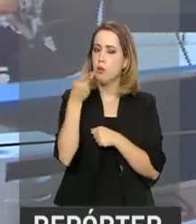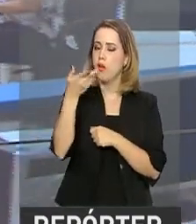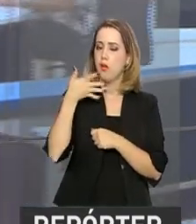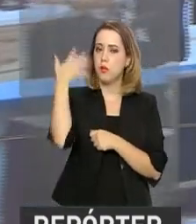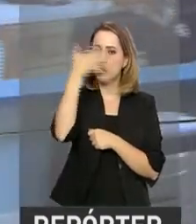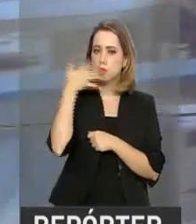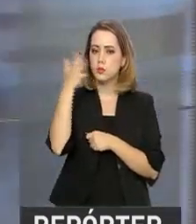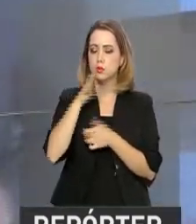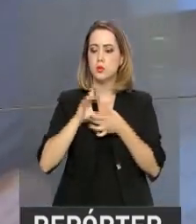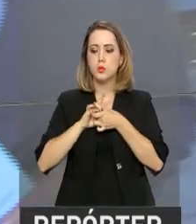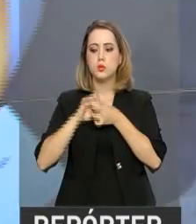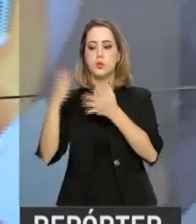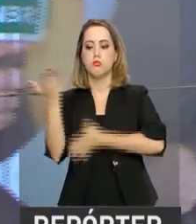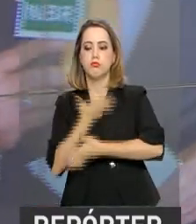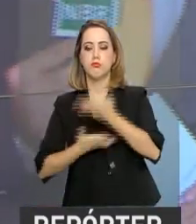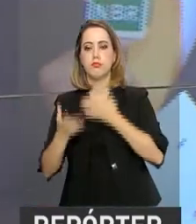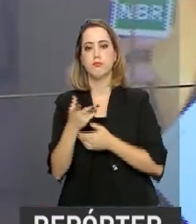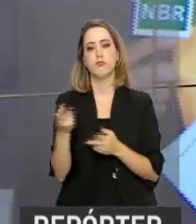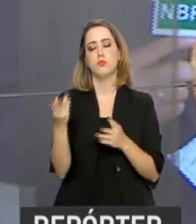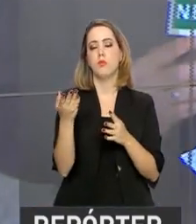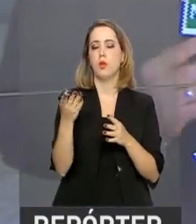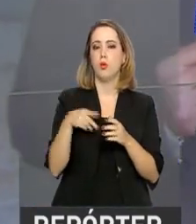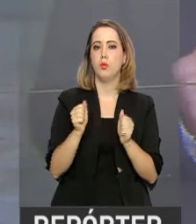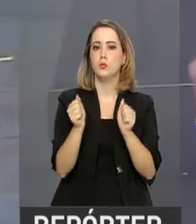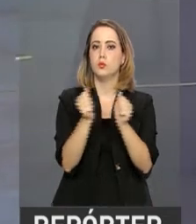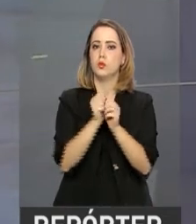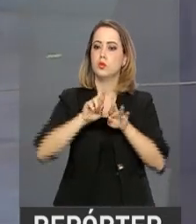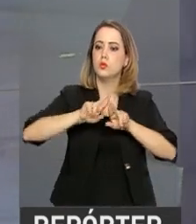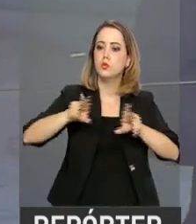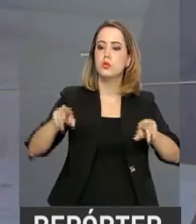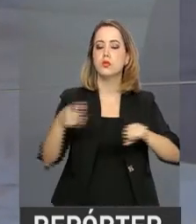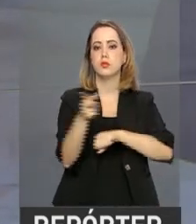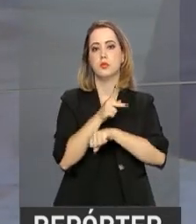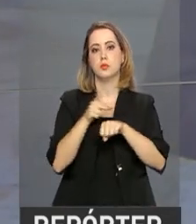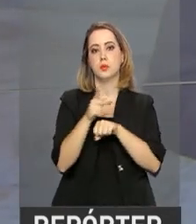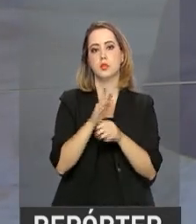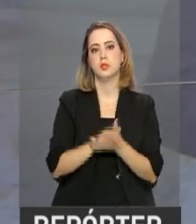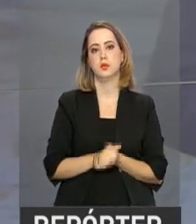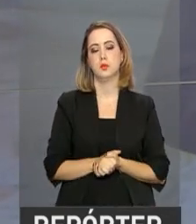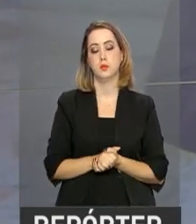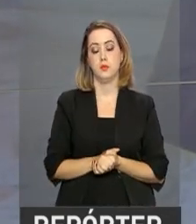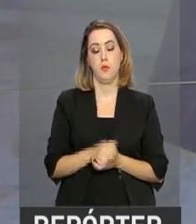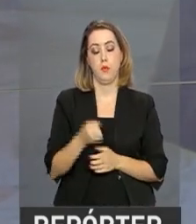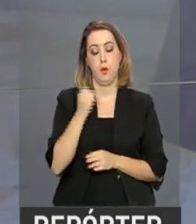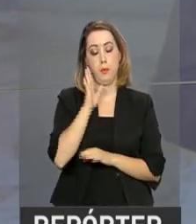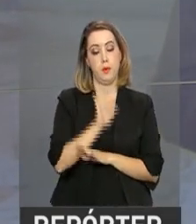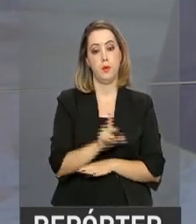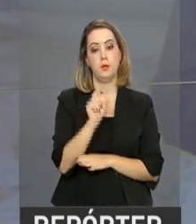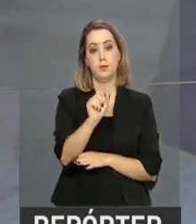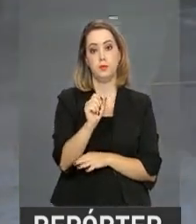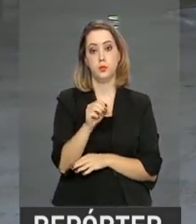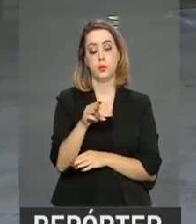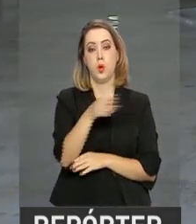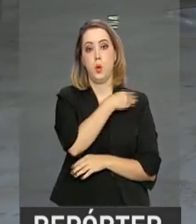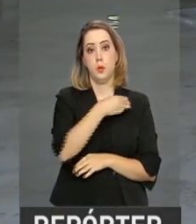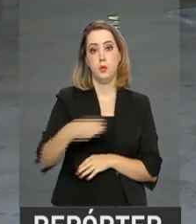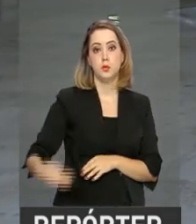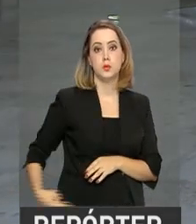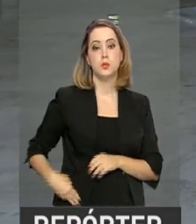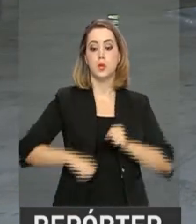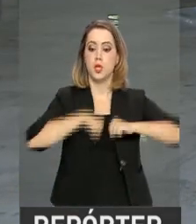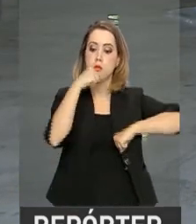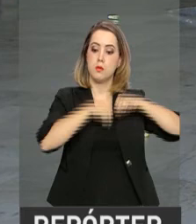os detalhes com o repórter paulo la sálvia olá paulo quais são as informações do à tarde no juízo ministro da indústria e comércio